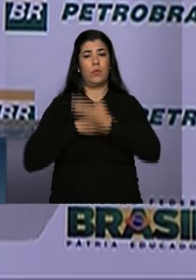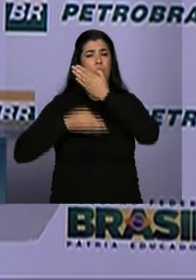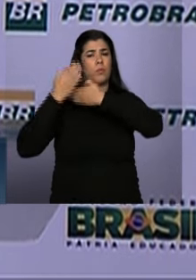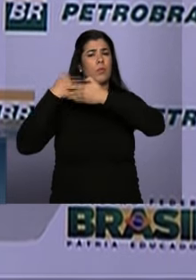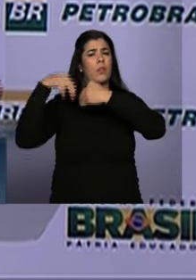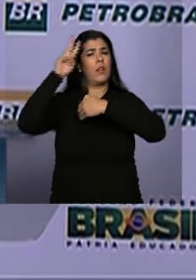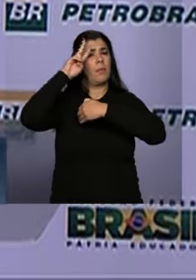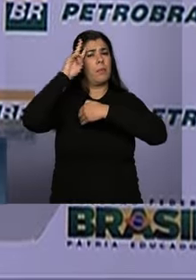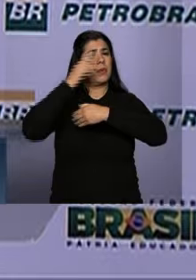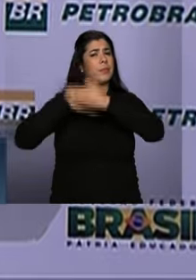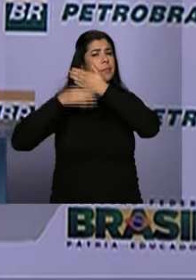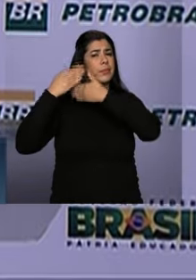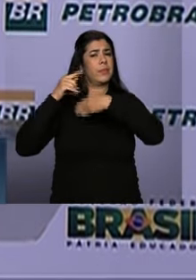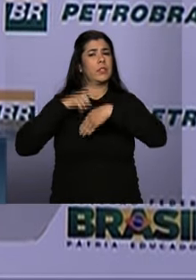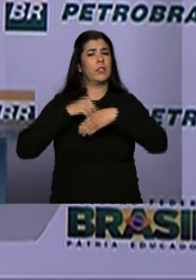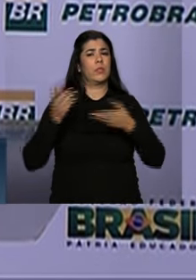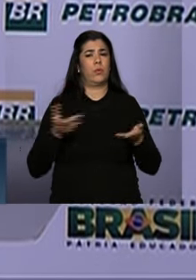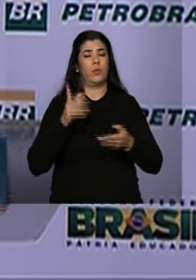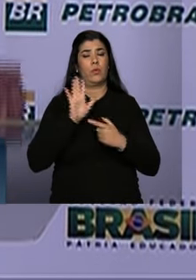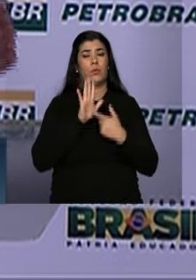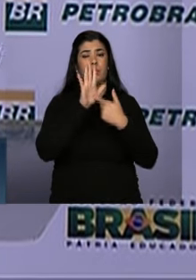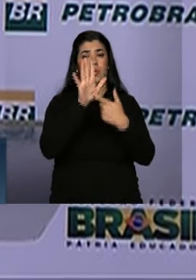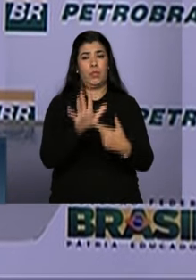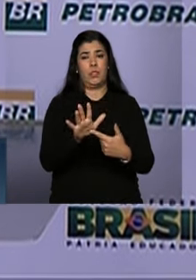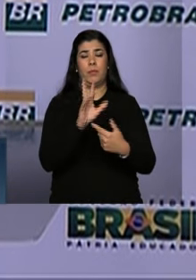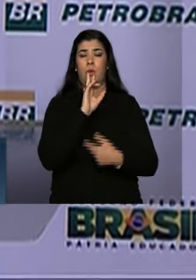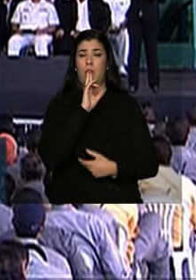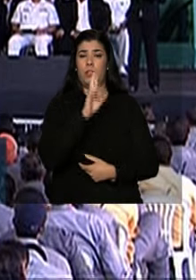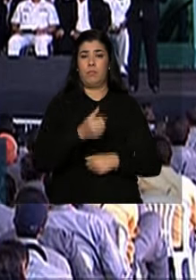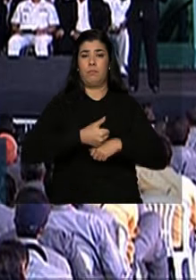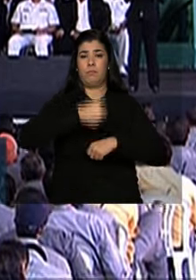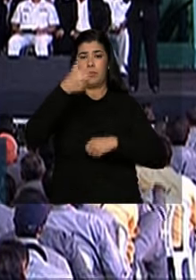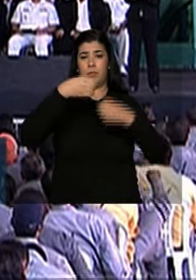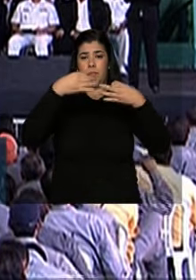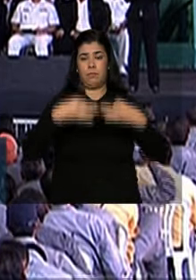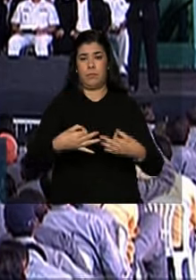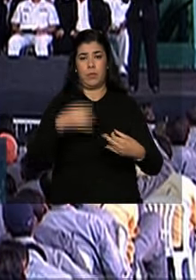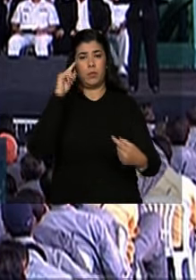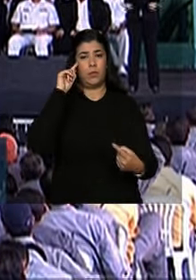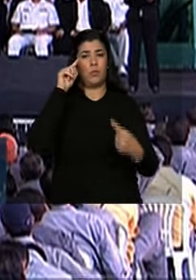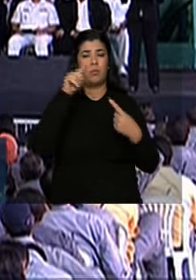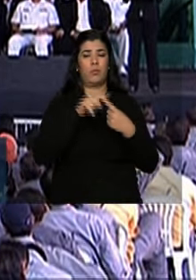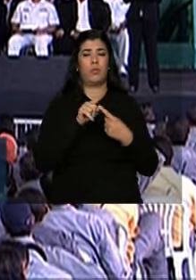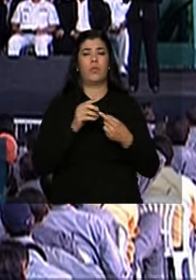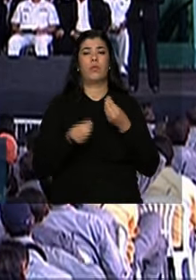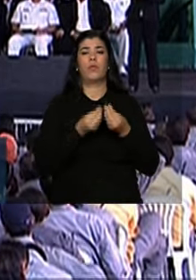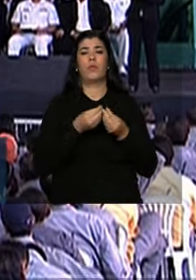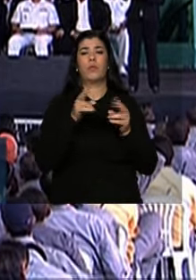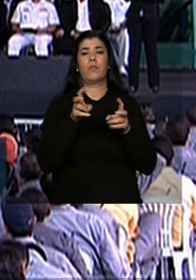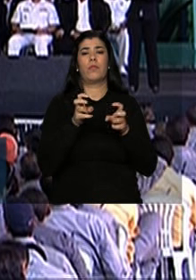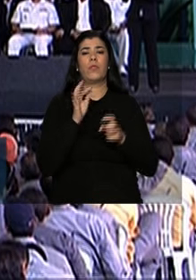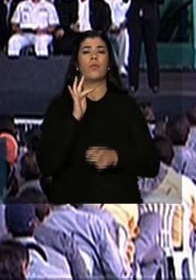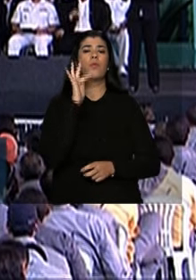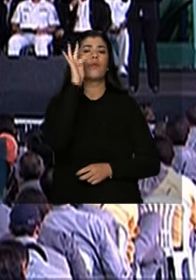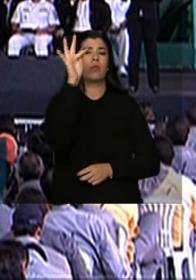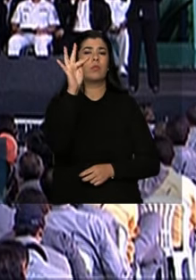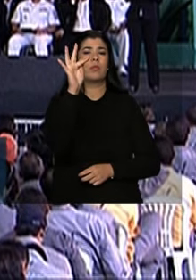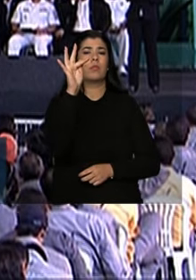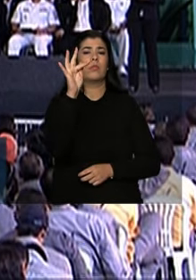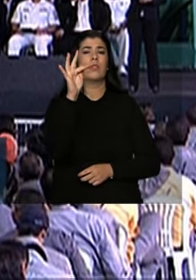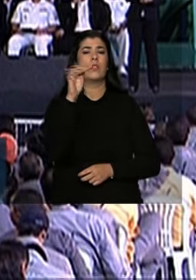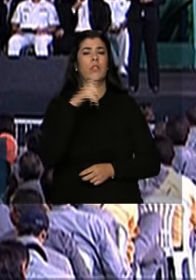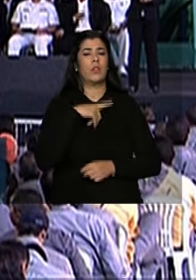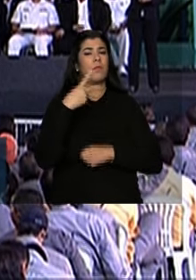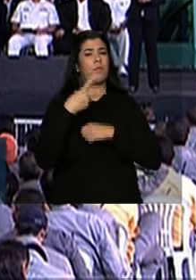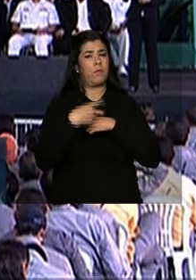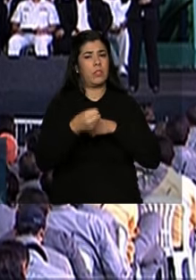trás, nós temos hoje resultados concretos e objetivos para mostrar, olhando para frente,